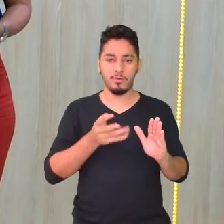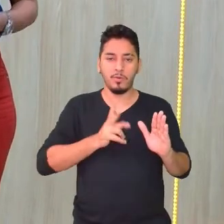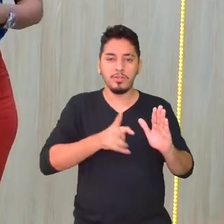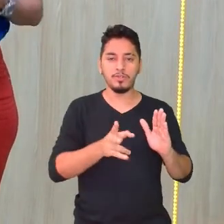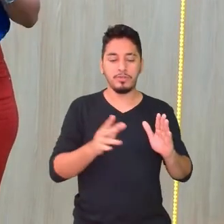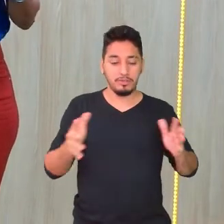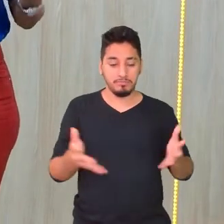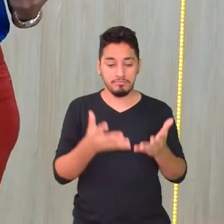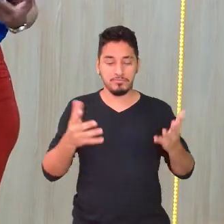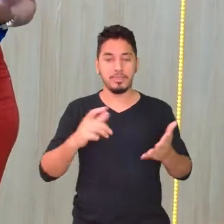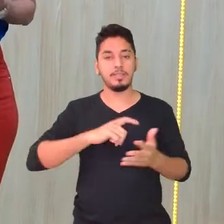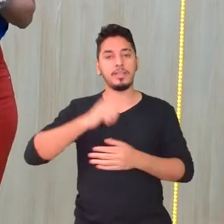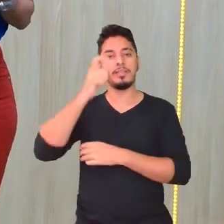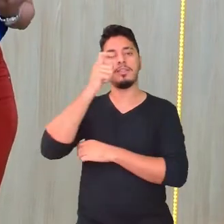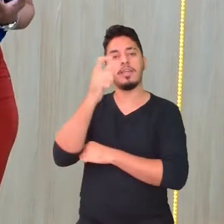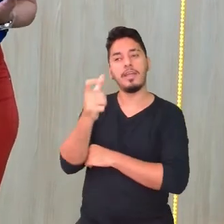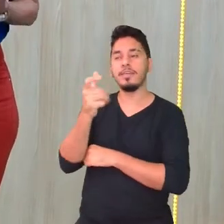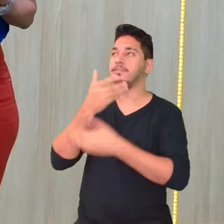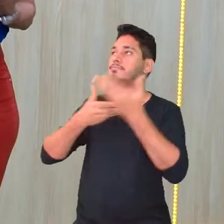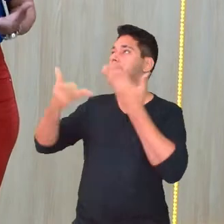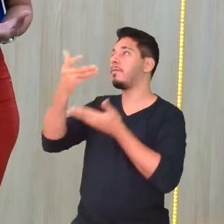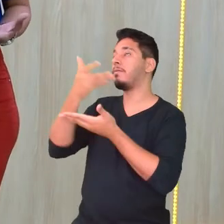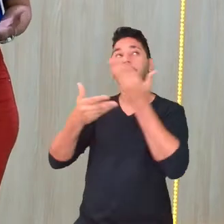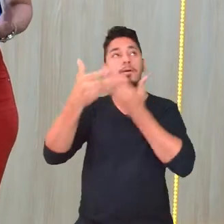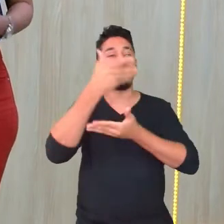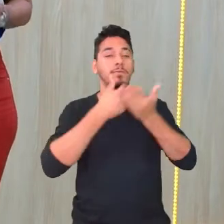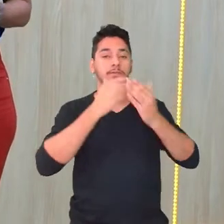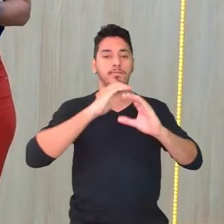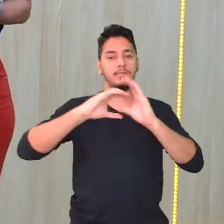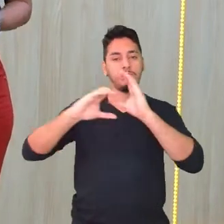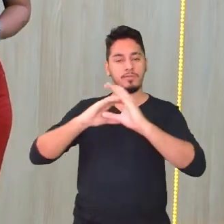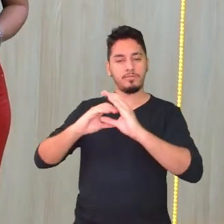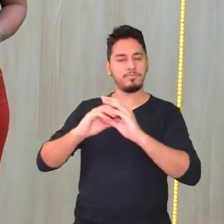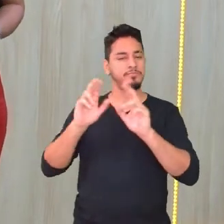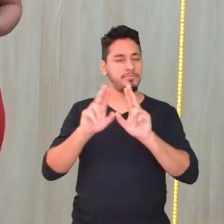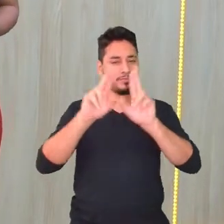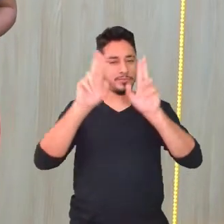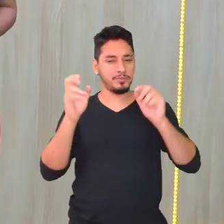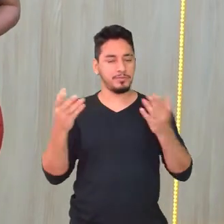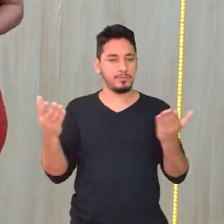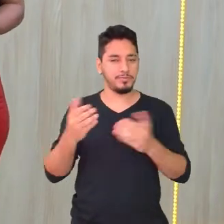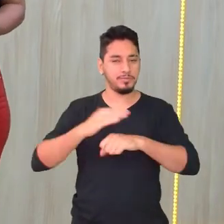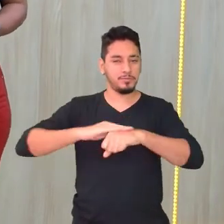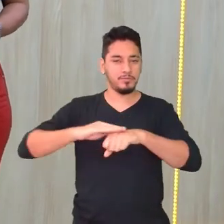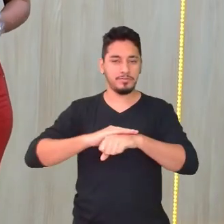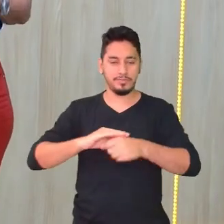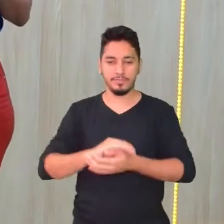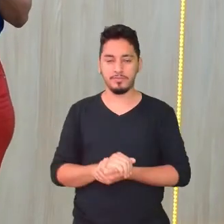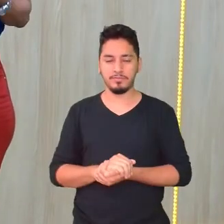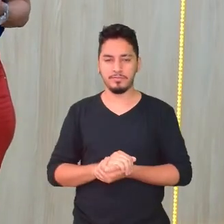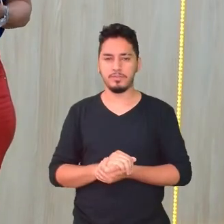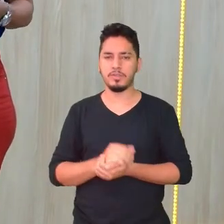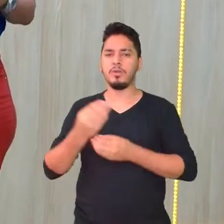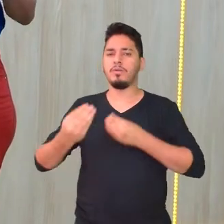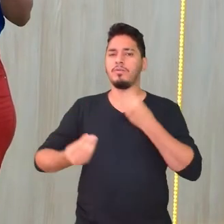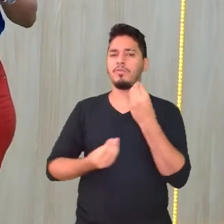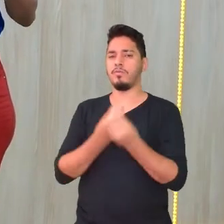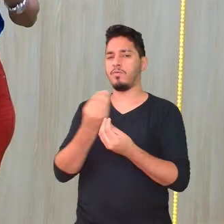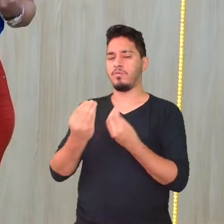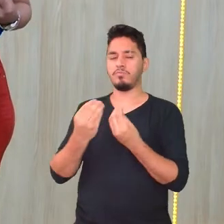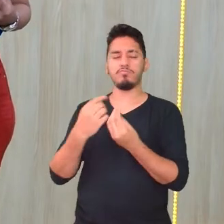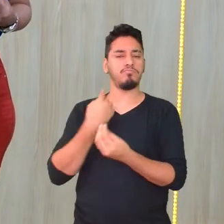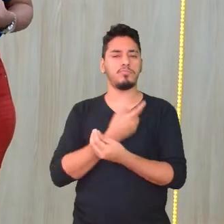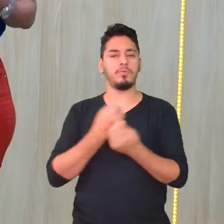engajado, tenha interesse em interagir, em se comunicar. Então, é sobre isso que a gente vai conversar hoje. De que maneira a